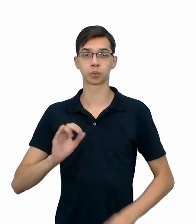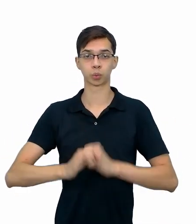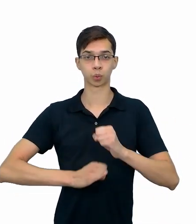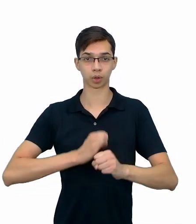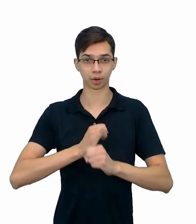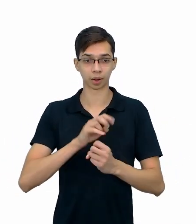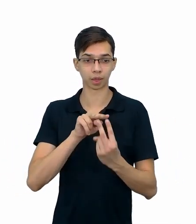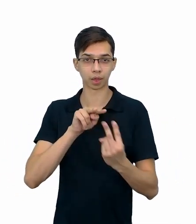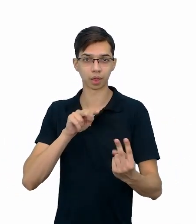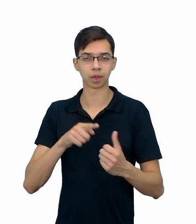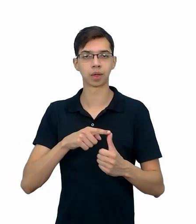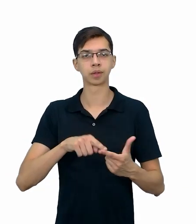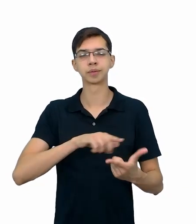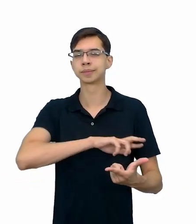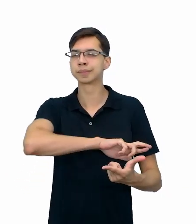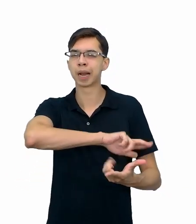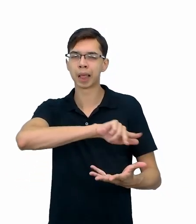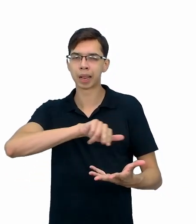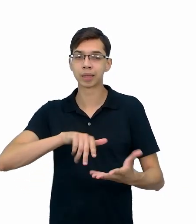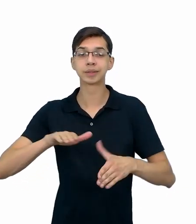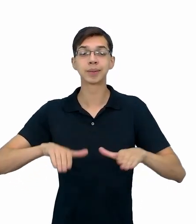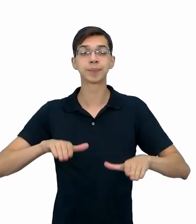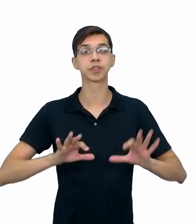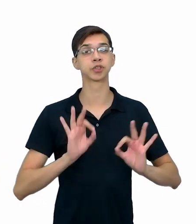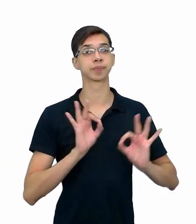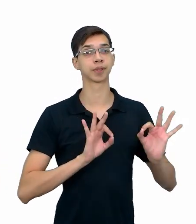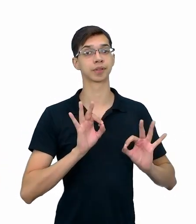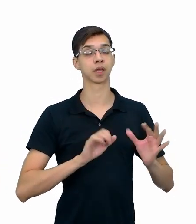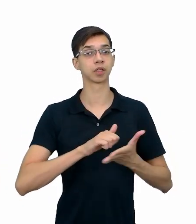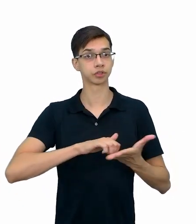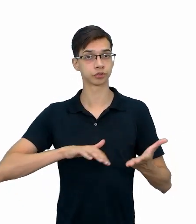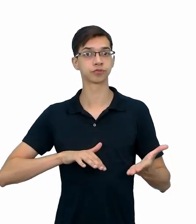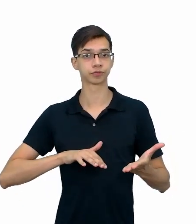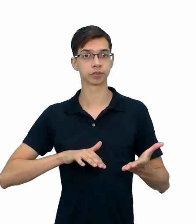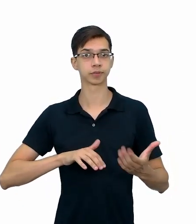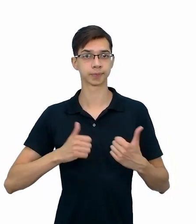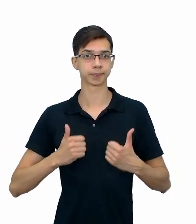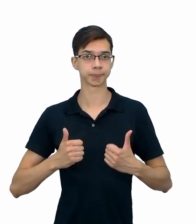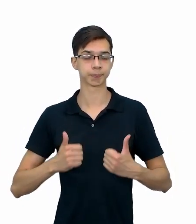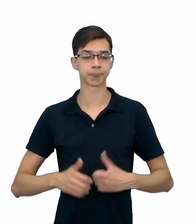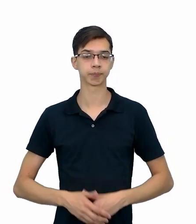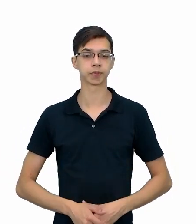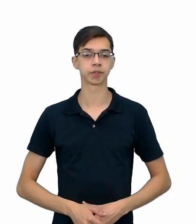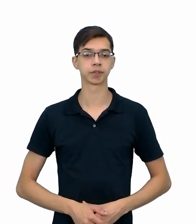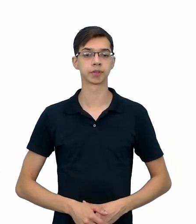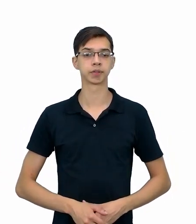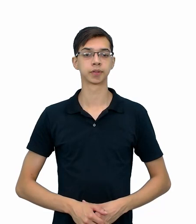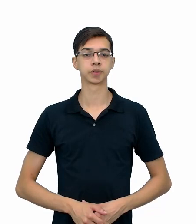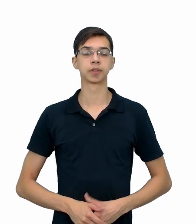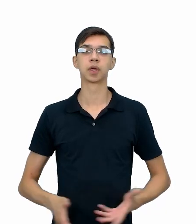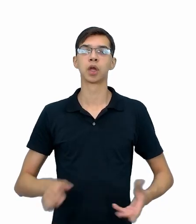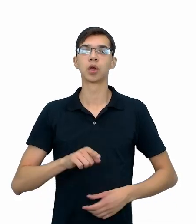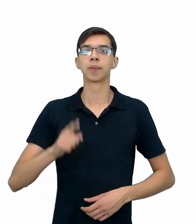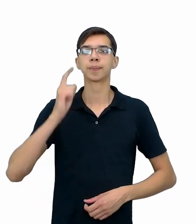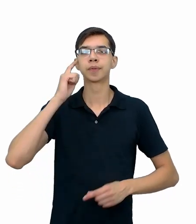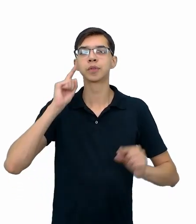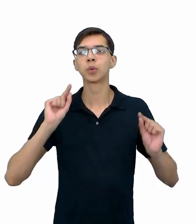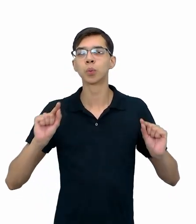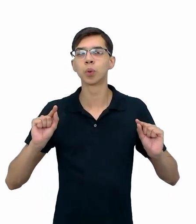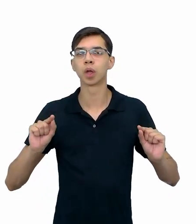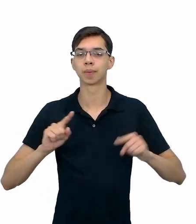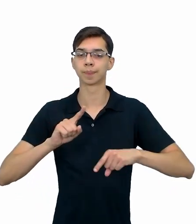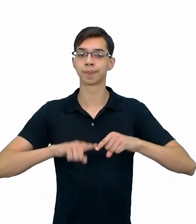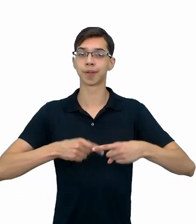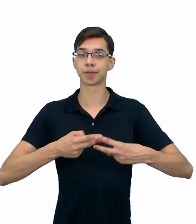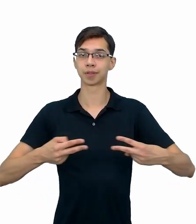presencial. Tudo vai depender do planejamento, então, dessa atividade, tá? Pensando aí nos recursos que se tem